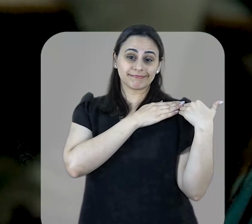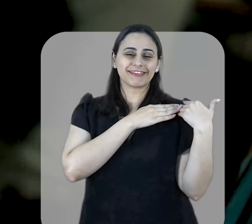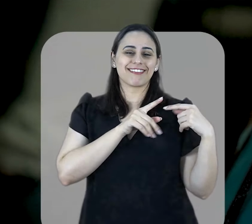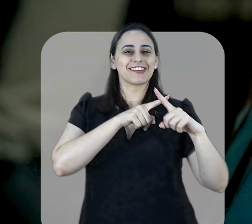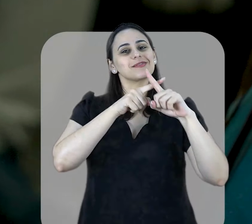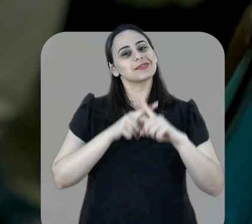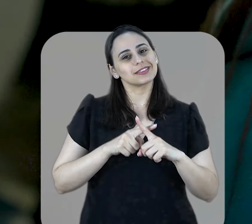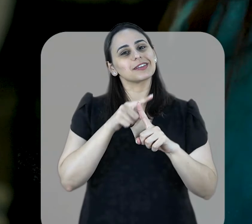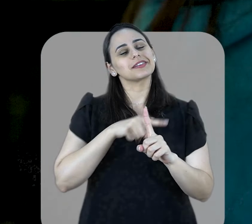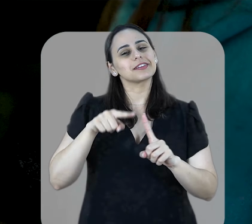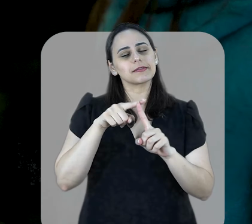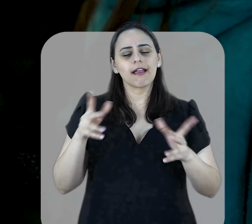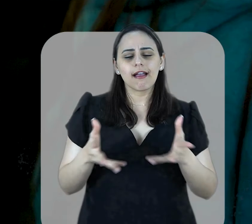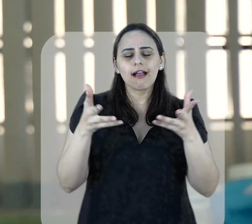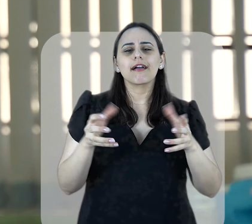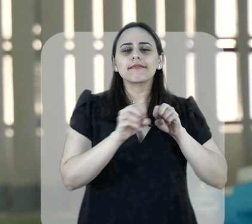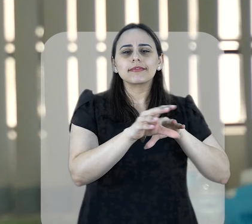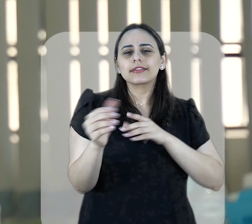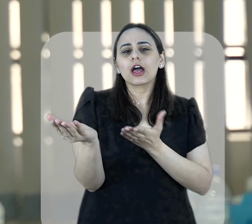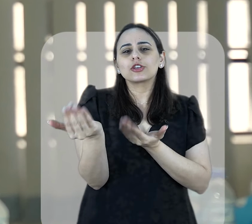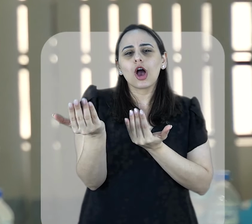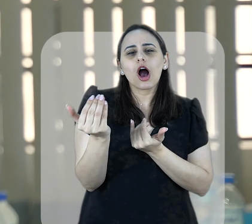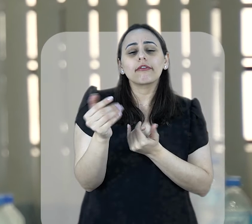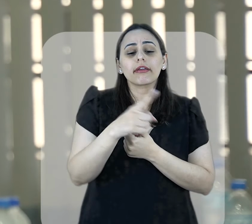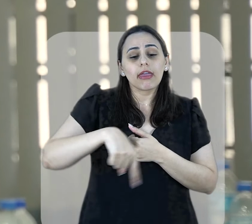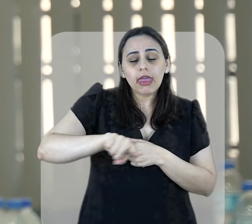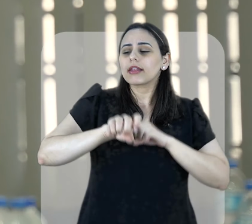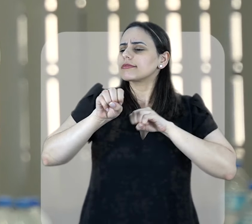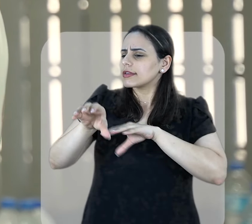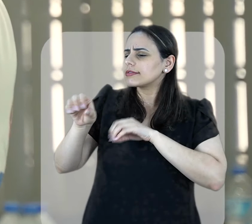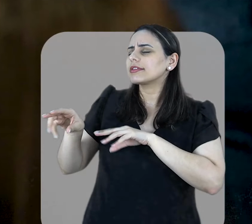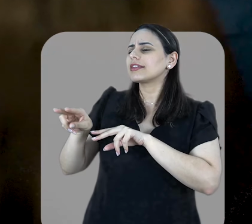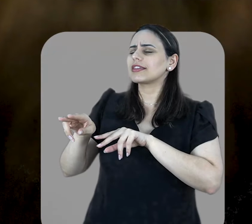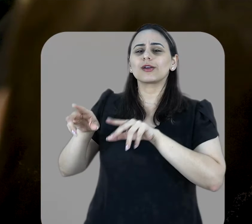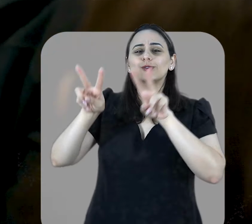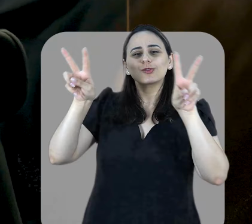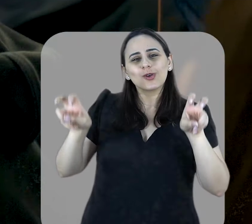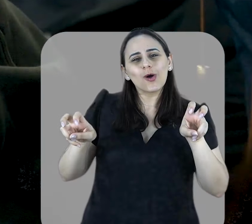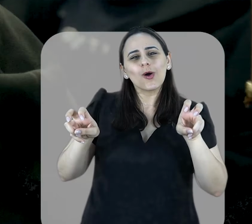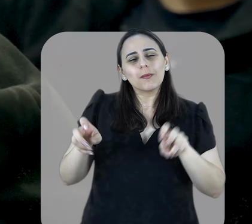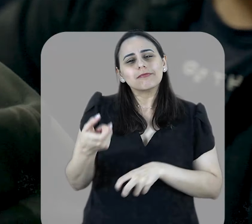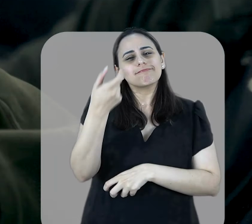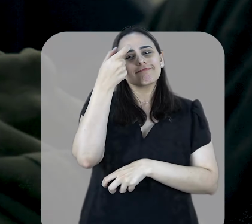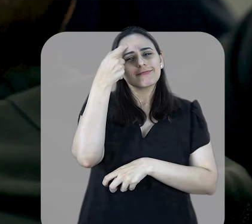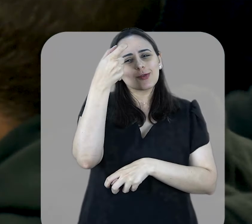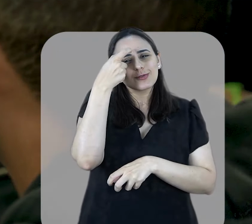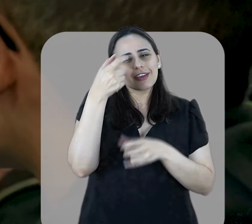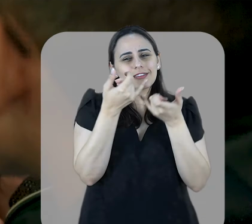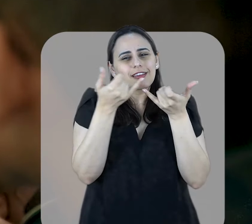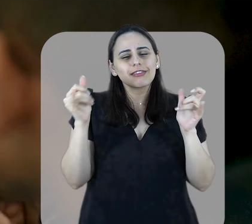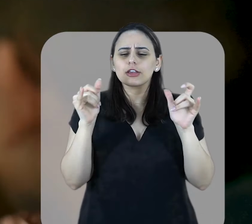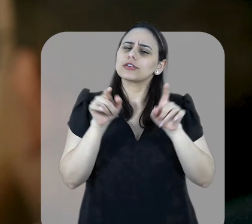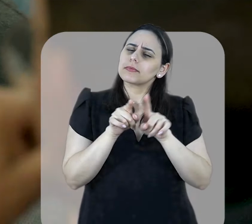busca contribuir com a formação dos jovens para que sejam multiplicadores de conhecimento sobre consumo consciente e o uso